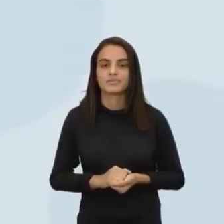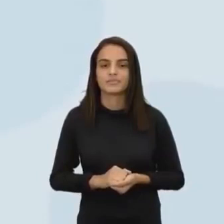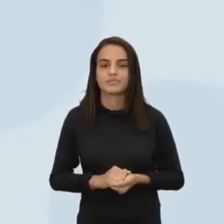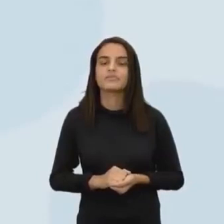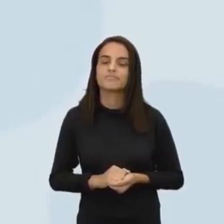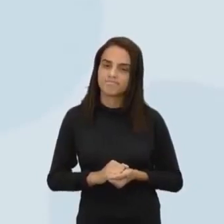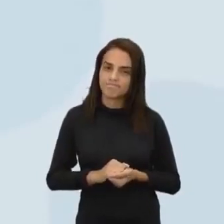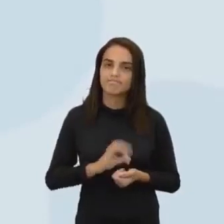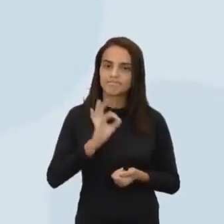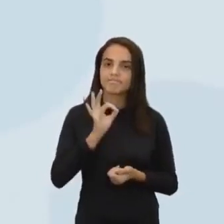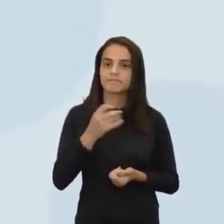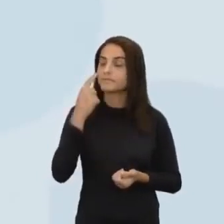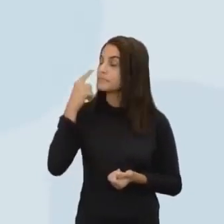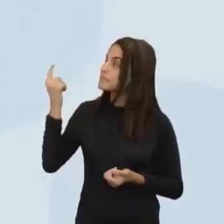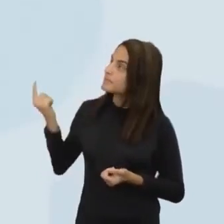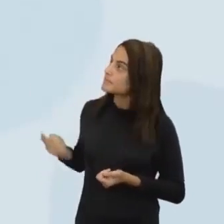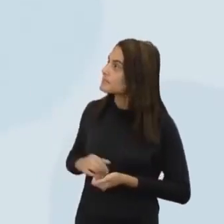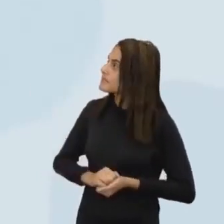Aqui.